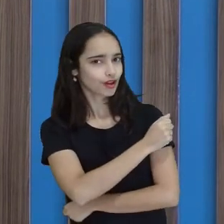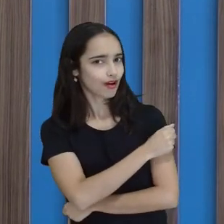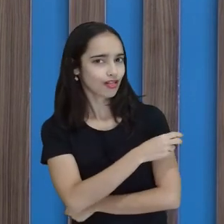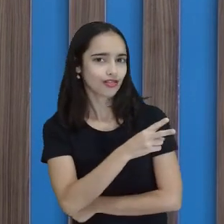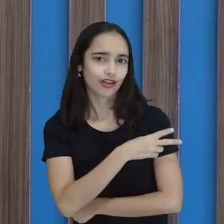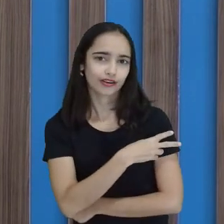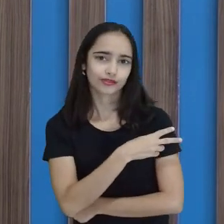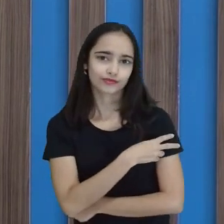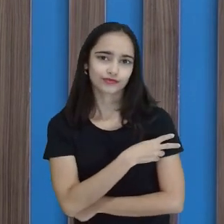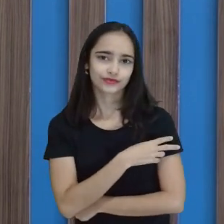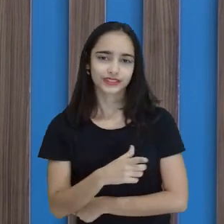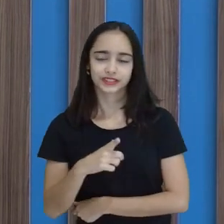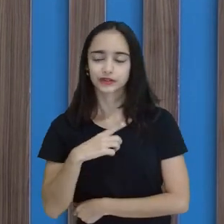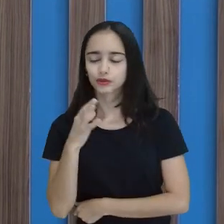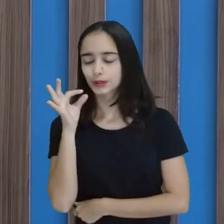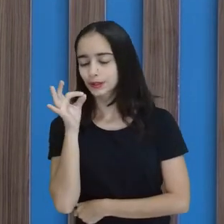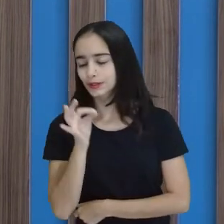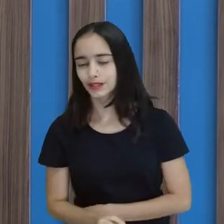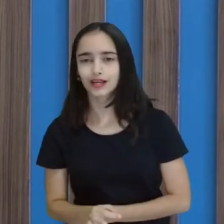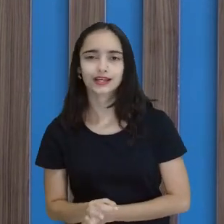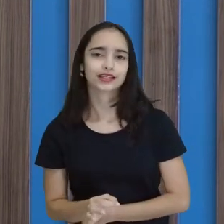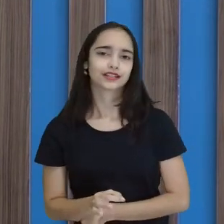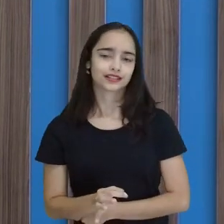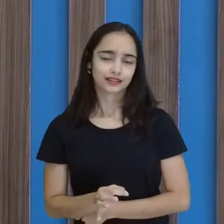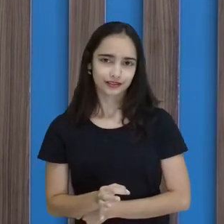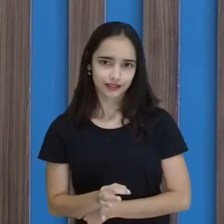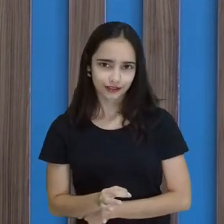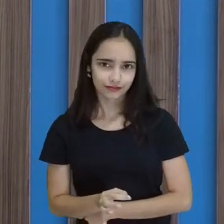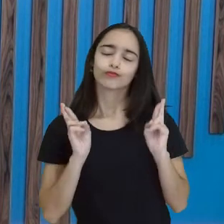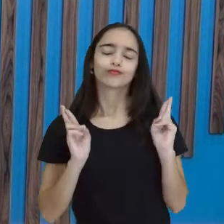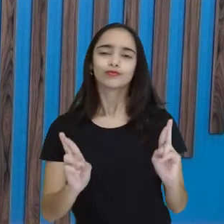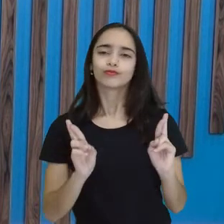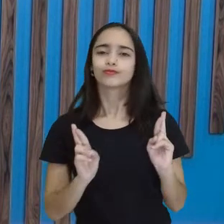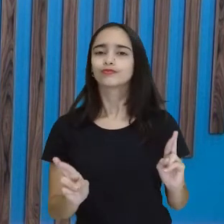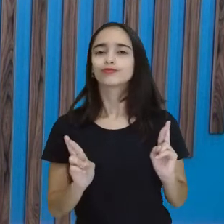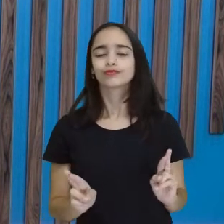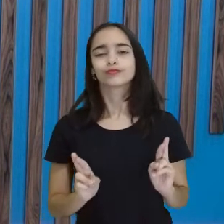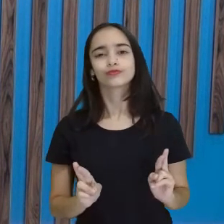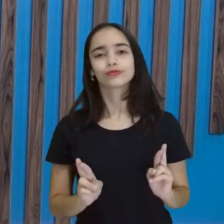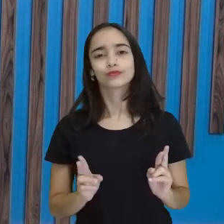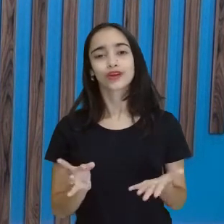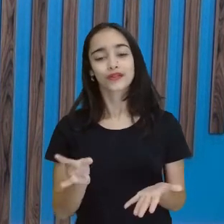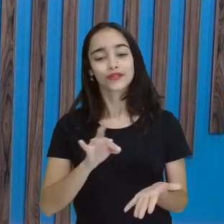além de informar, ele também tem esse papel, ele serve também para isso, tá?